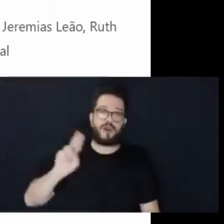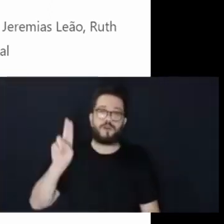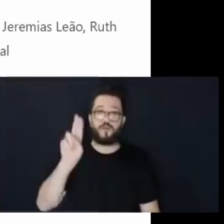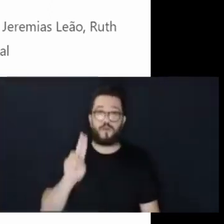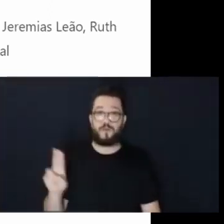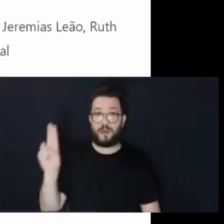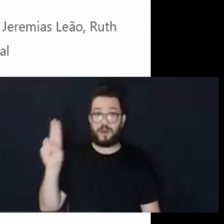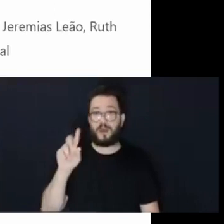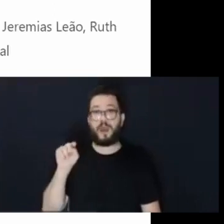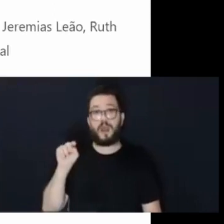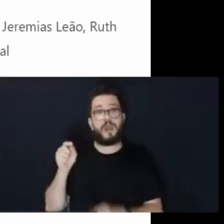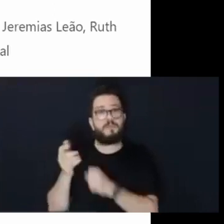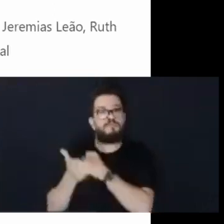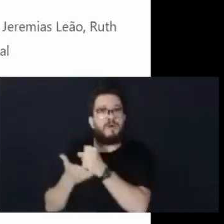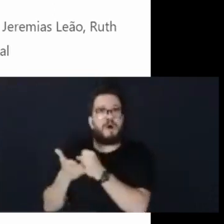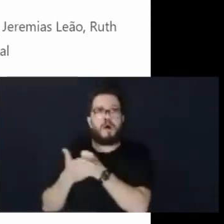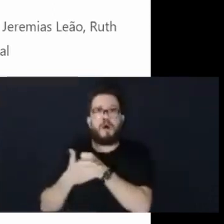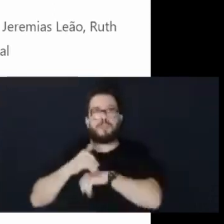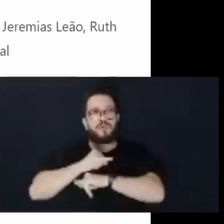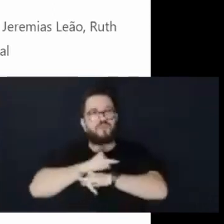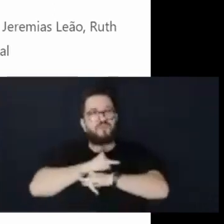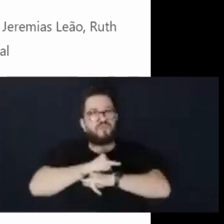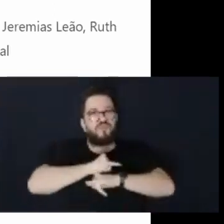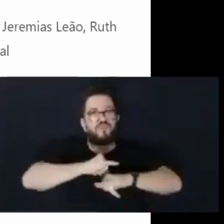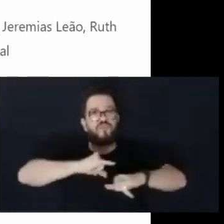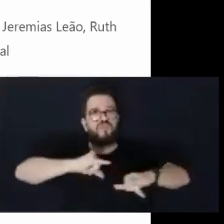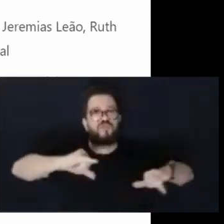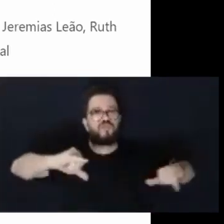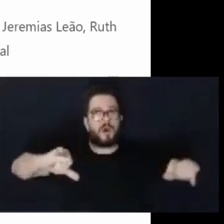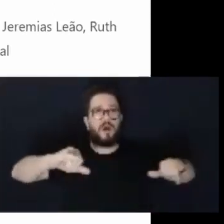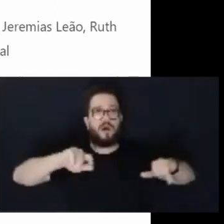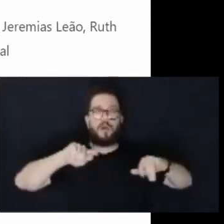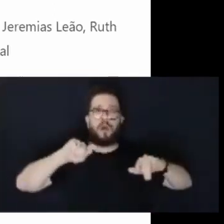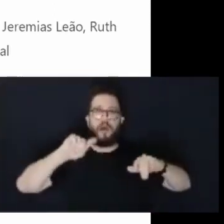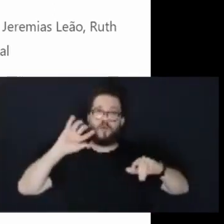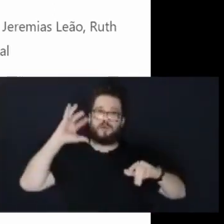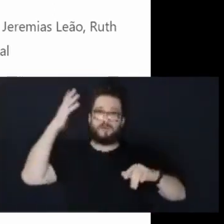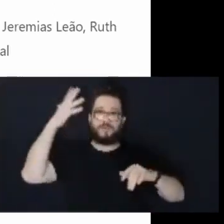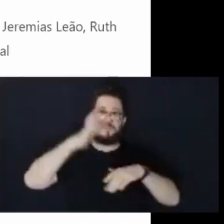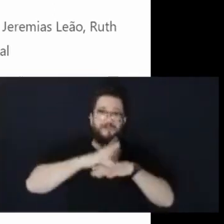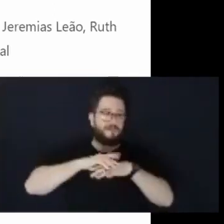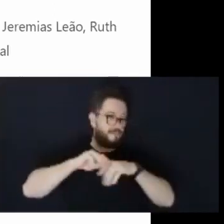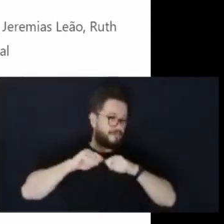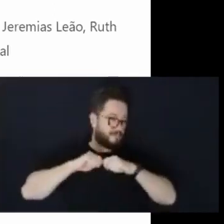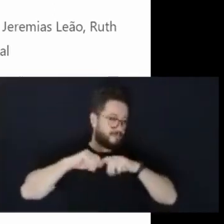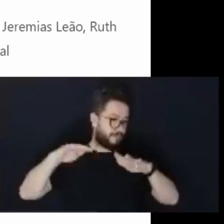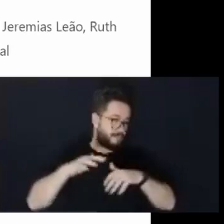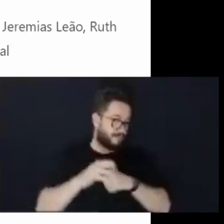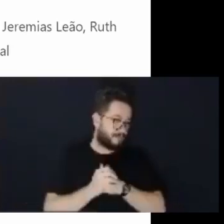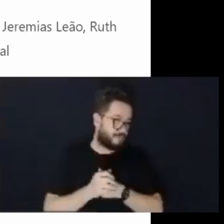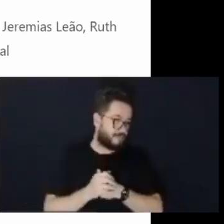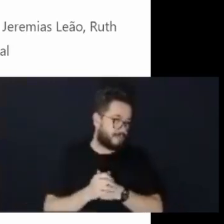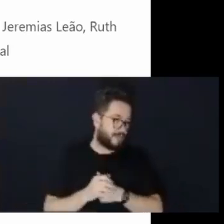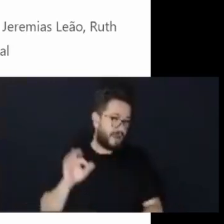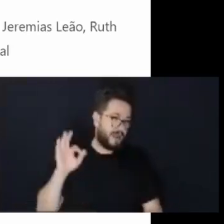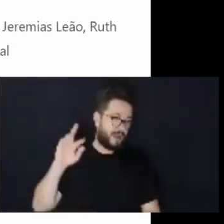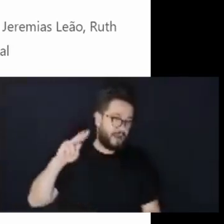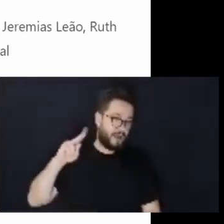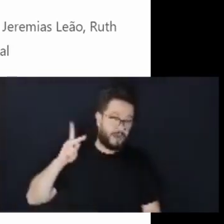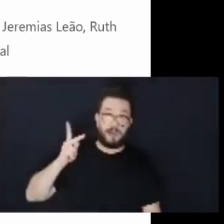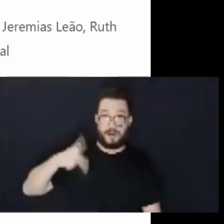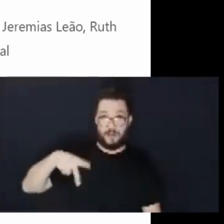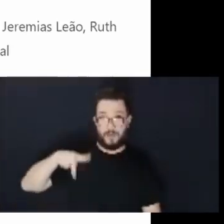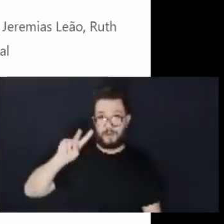né, tem uma ampla atuação no tema. Professor Philip Martin Forneside é pesquisador do INPA, biólogo,